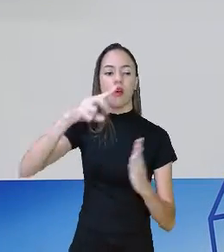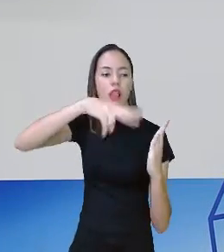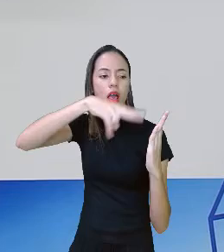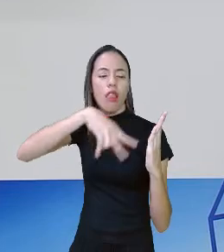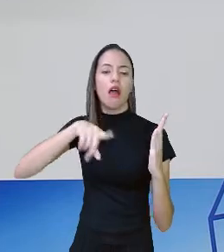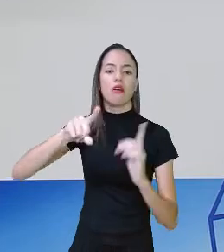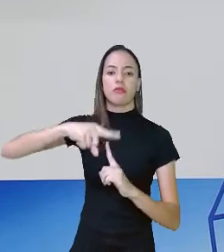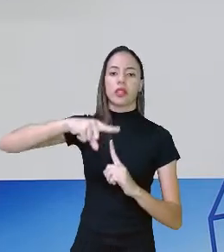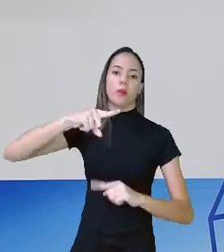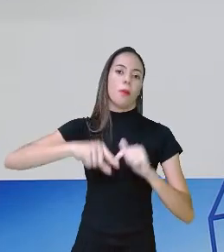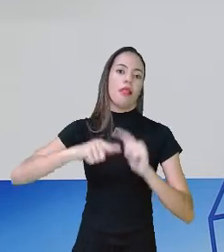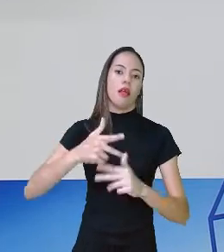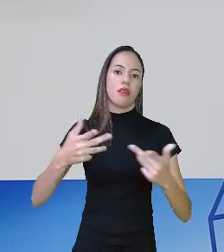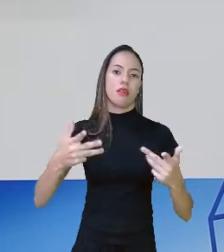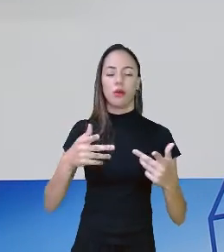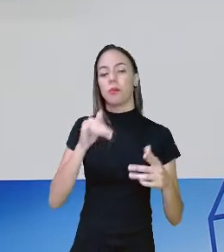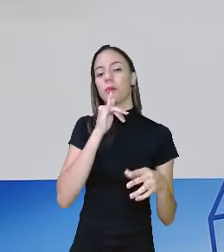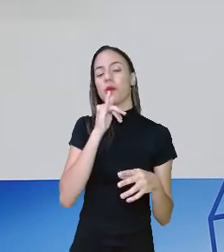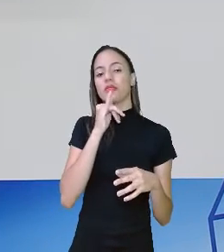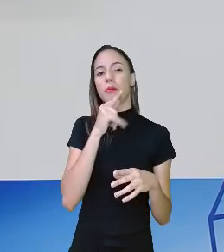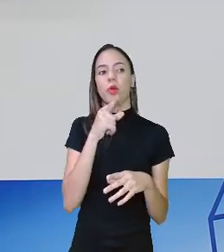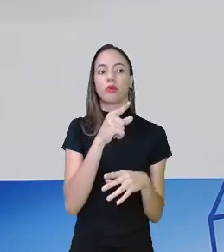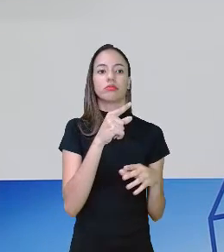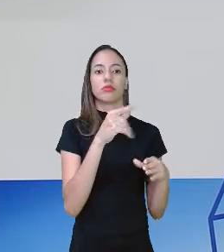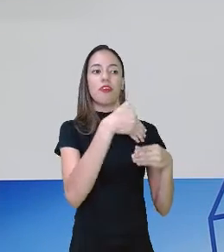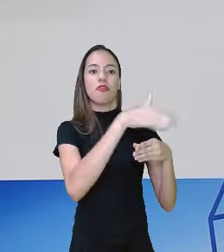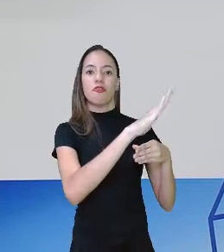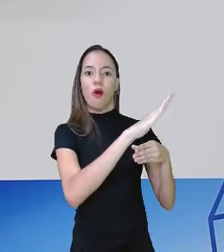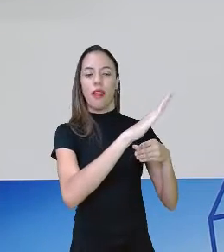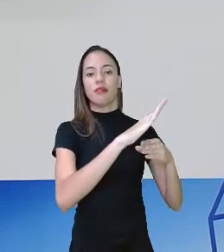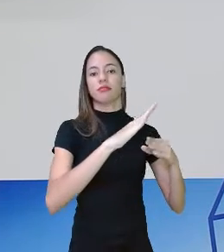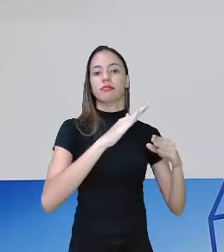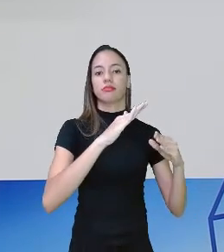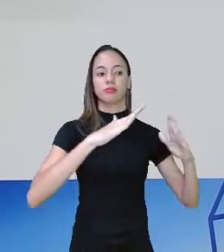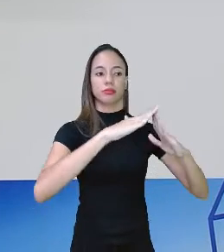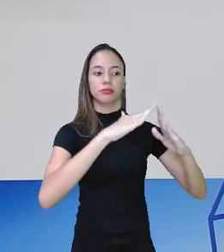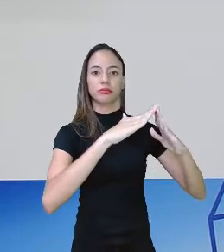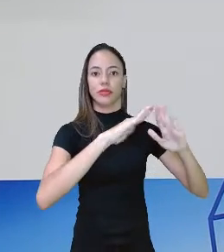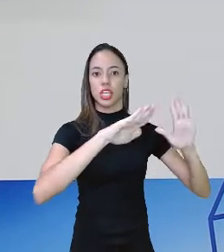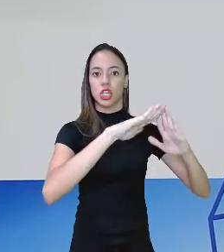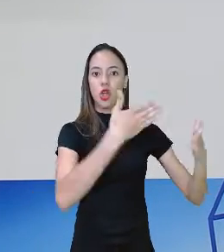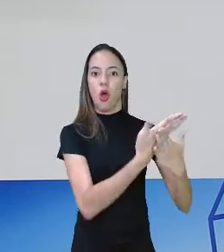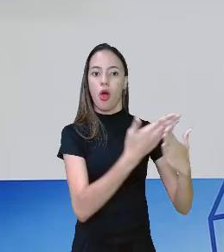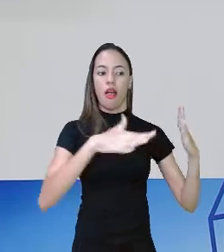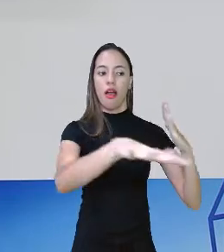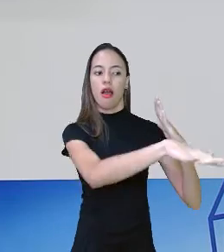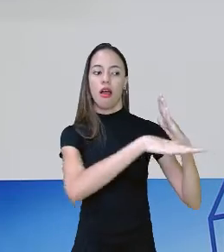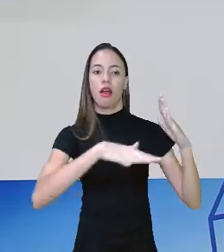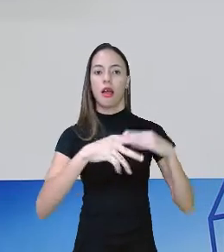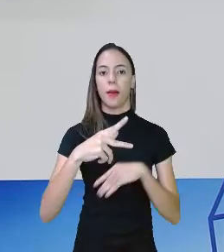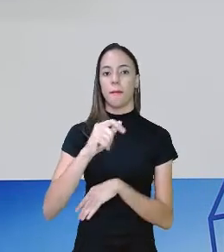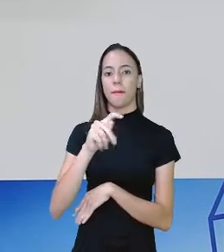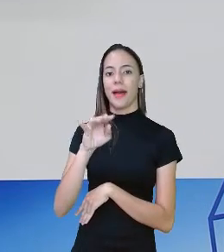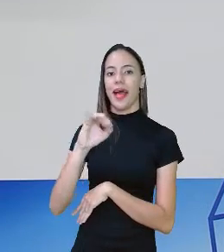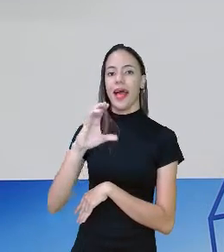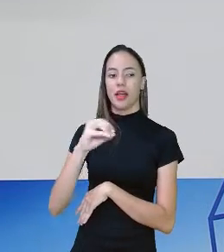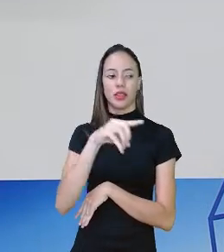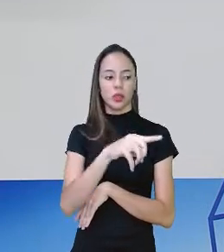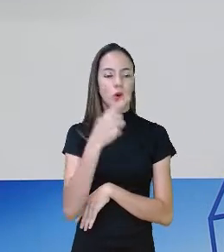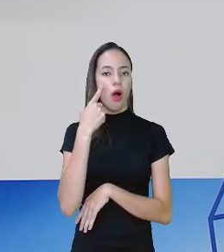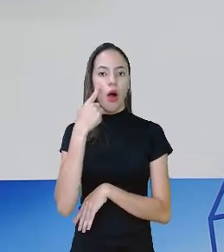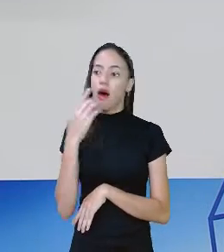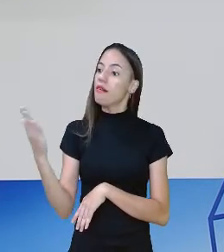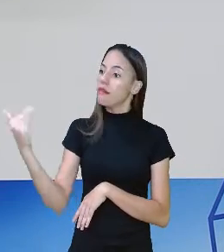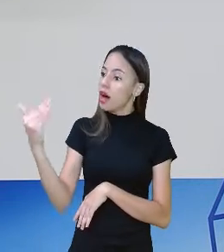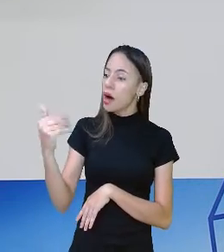se é no pátio, não, vamos ter uma aula no pátio. Vamos conhecer as dependências